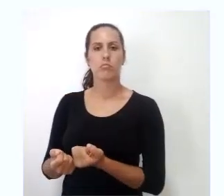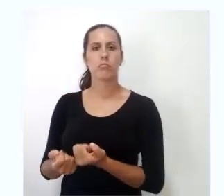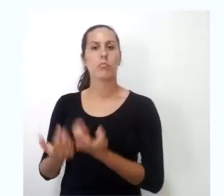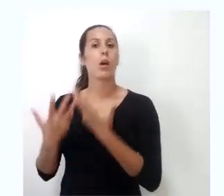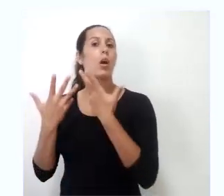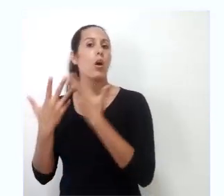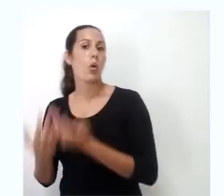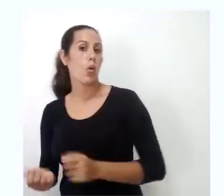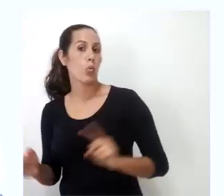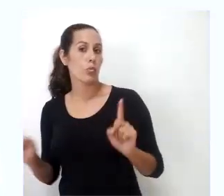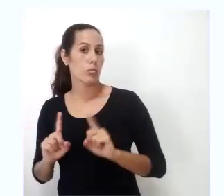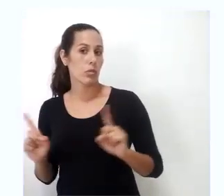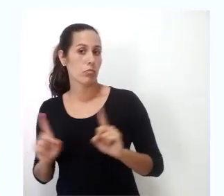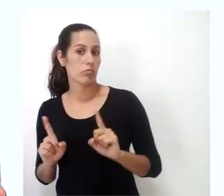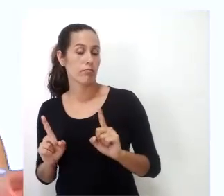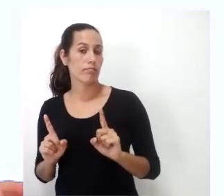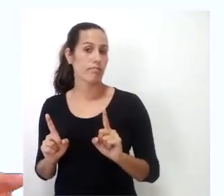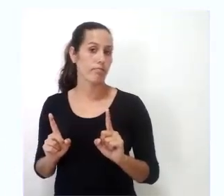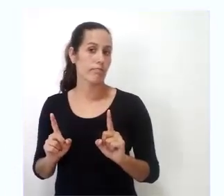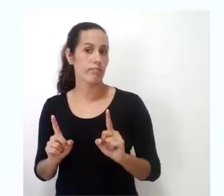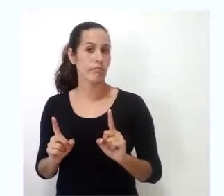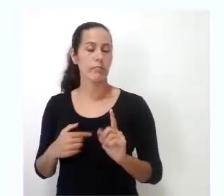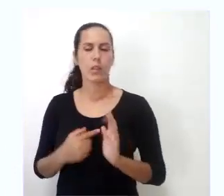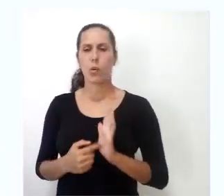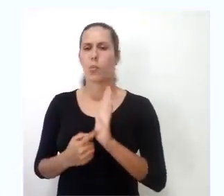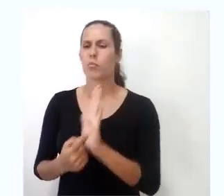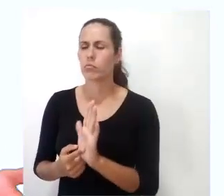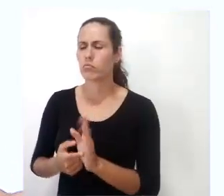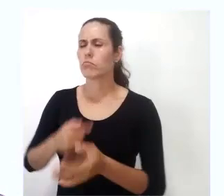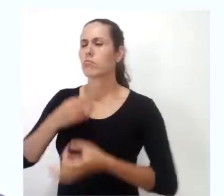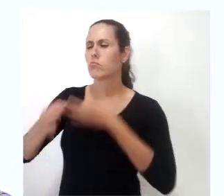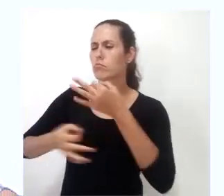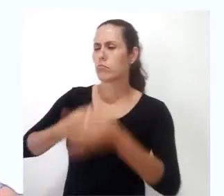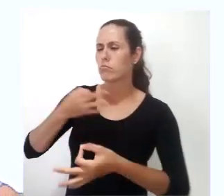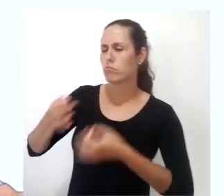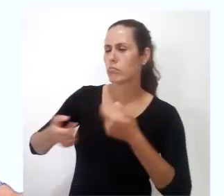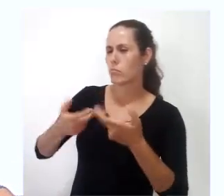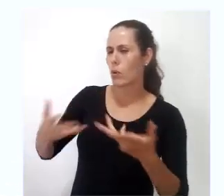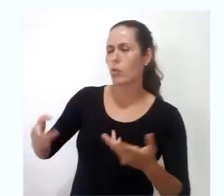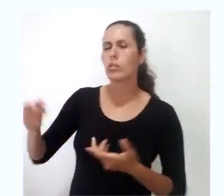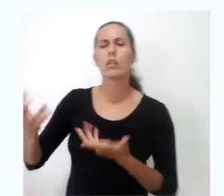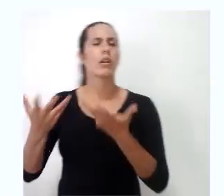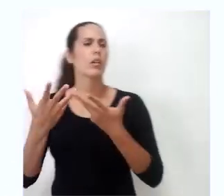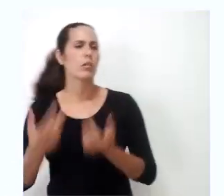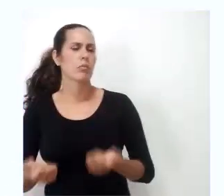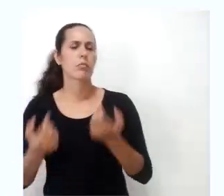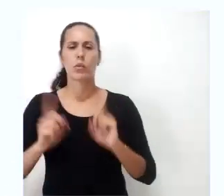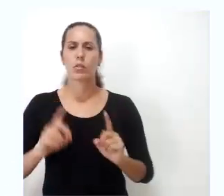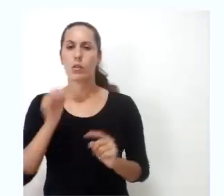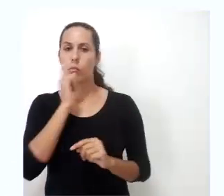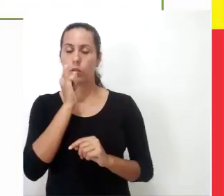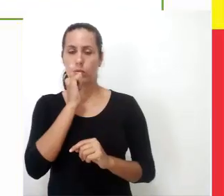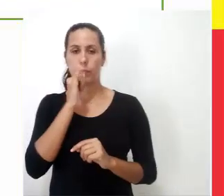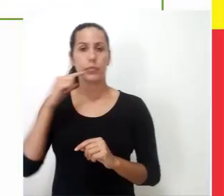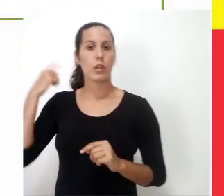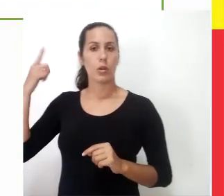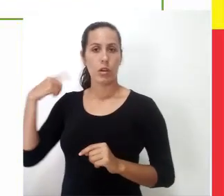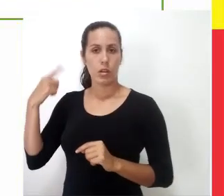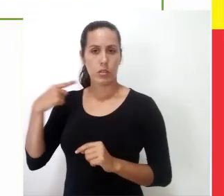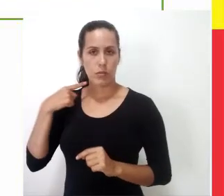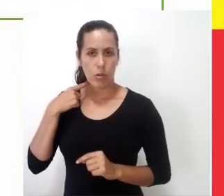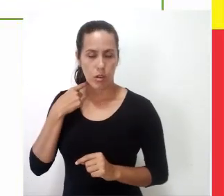o outro vai aceitar ou não o meu texto quando eu apresento isso, certo? Então aqui um pequeno exemplo. O